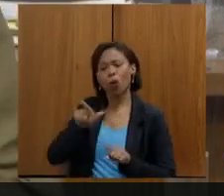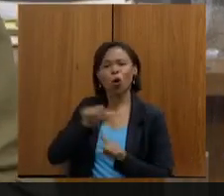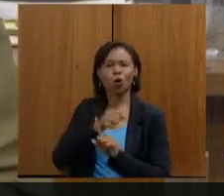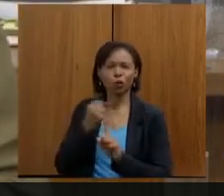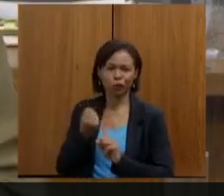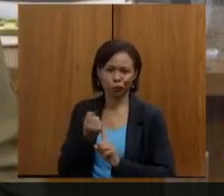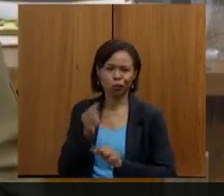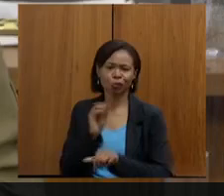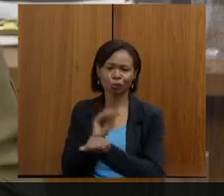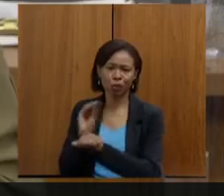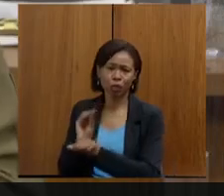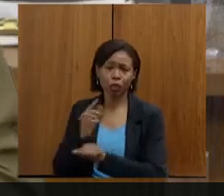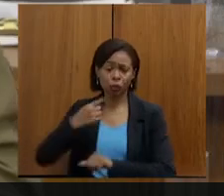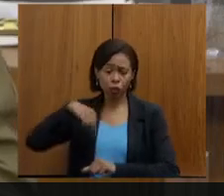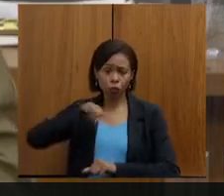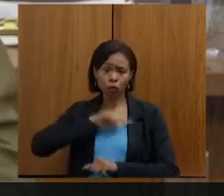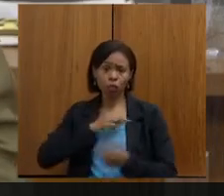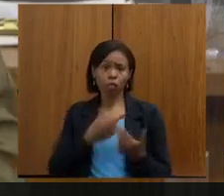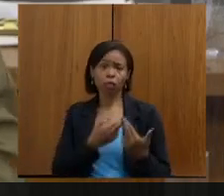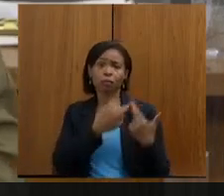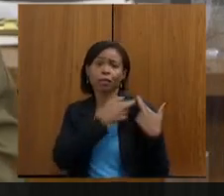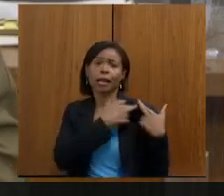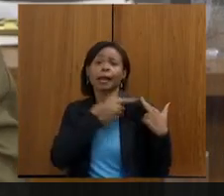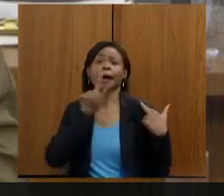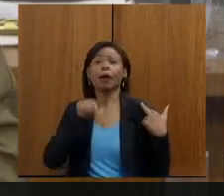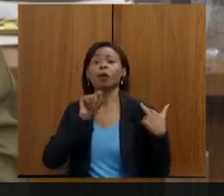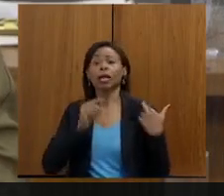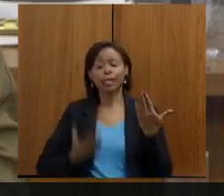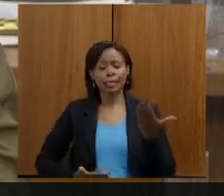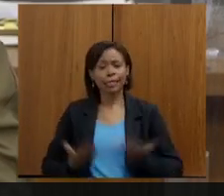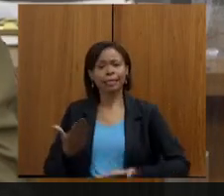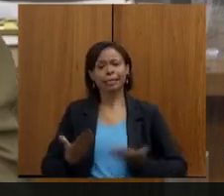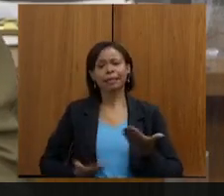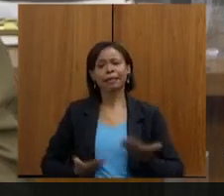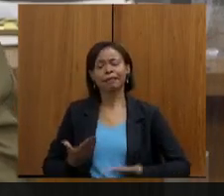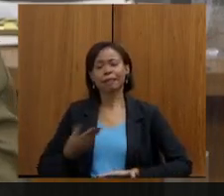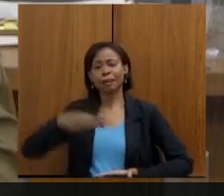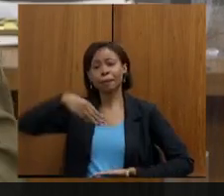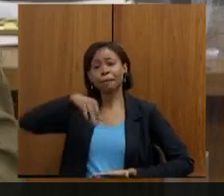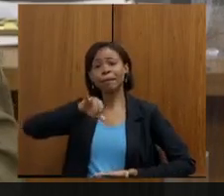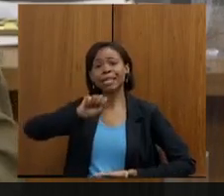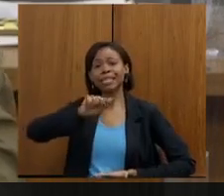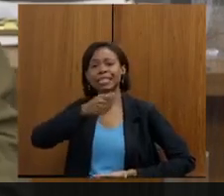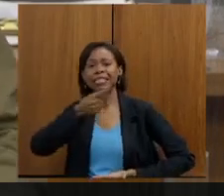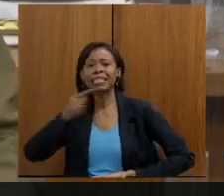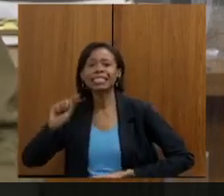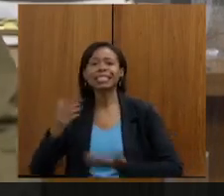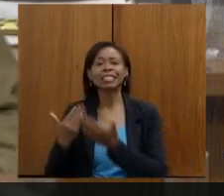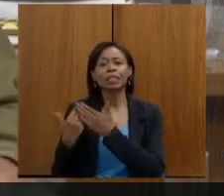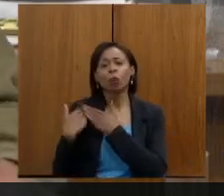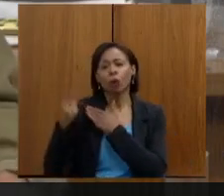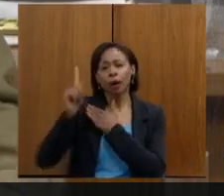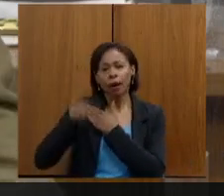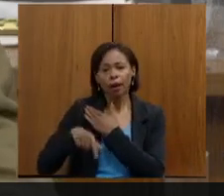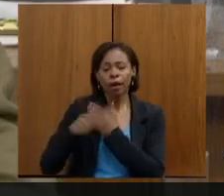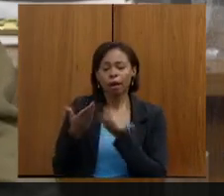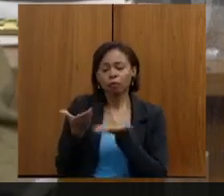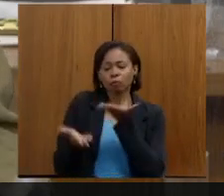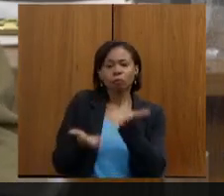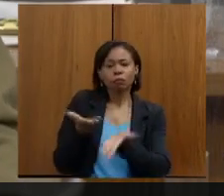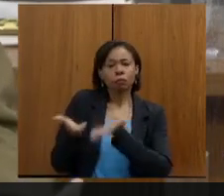né a nossa natureza é servir nela a essência da nossa missão é servir a população Então nesse sentido